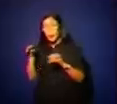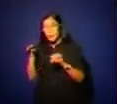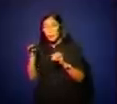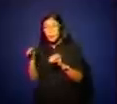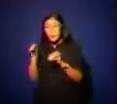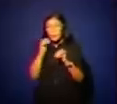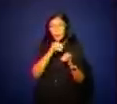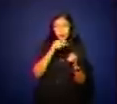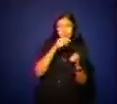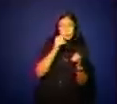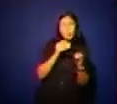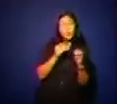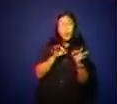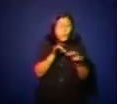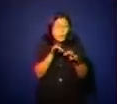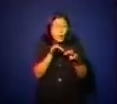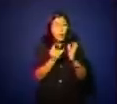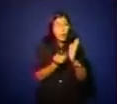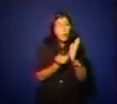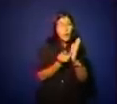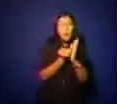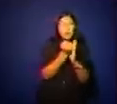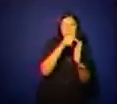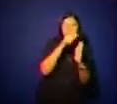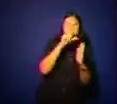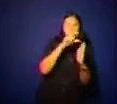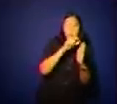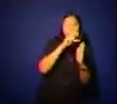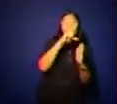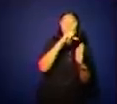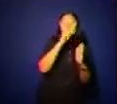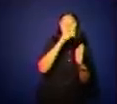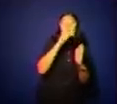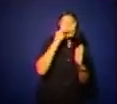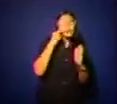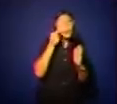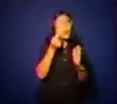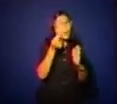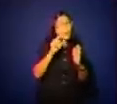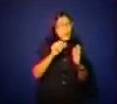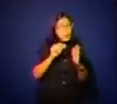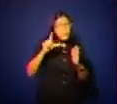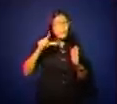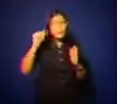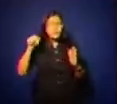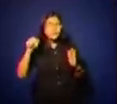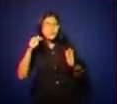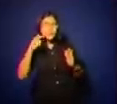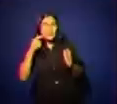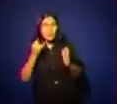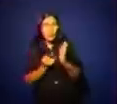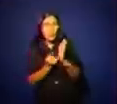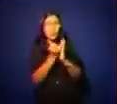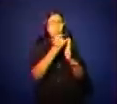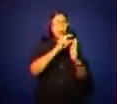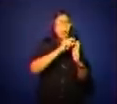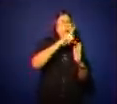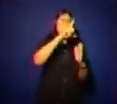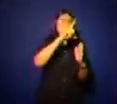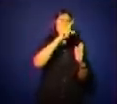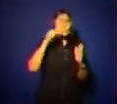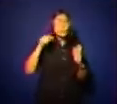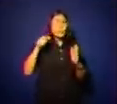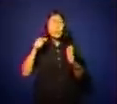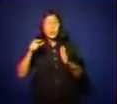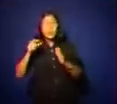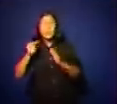mais de inflação porque posso ter um pouquinho mais de crescimento no final esse par ordenado leva a uma inflação muito alta é um crescimento que sobe